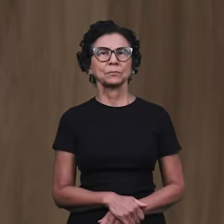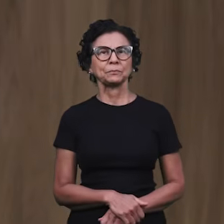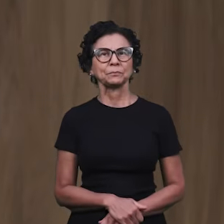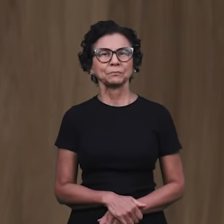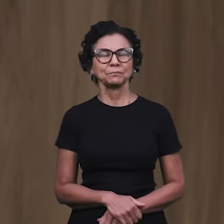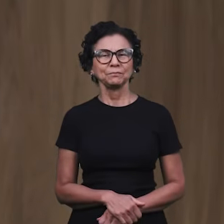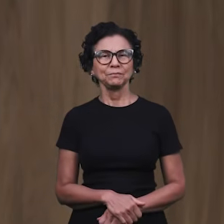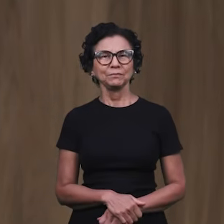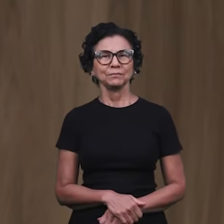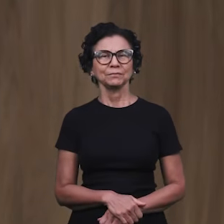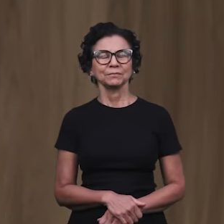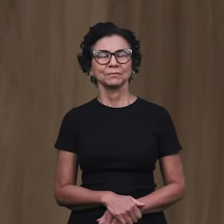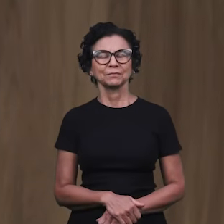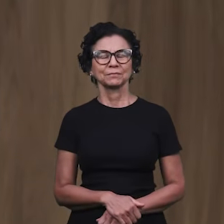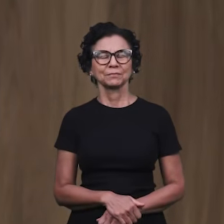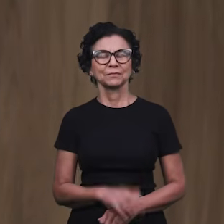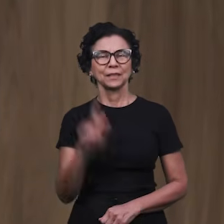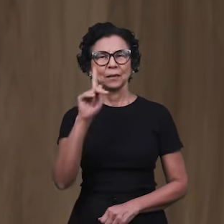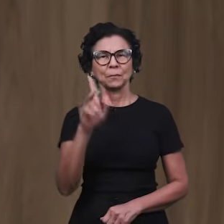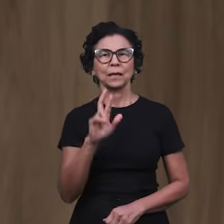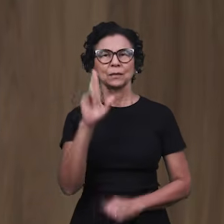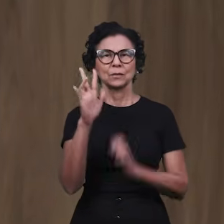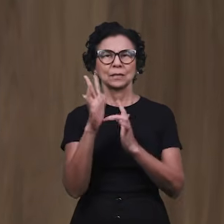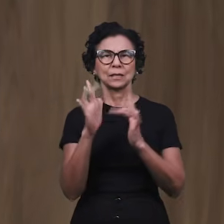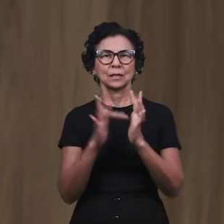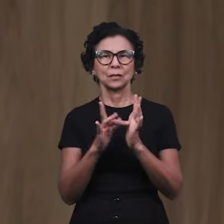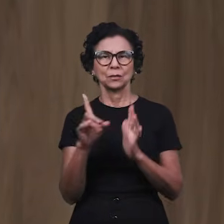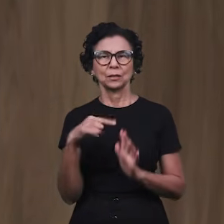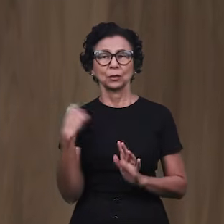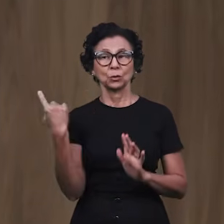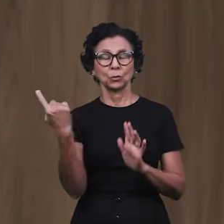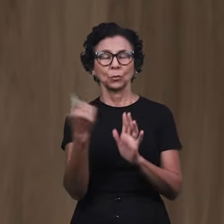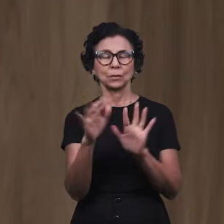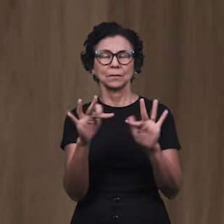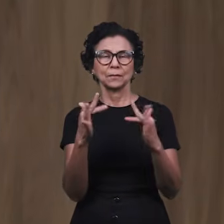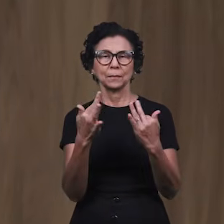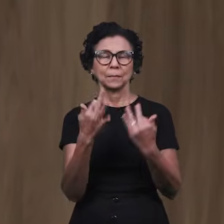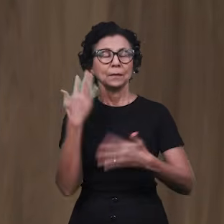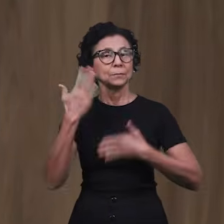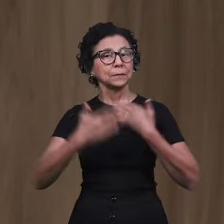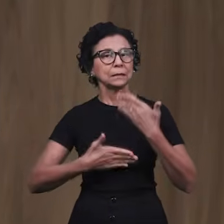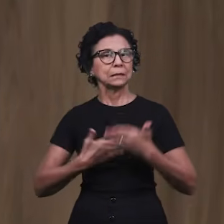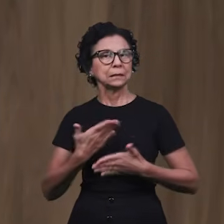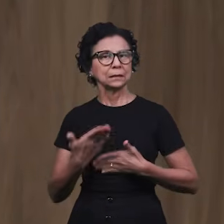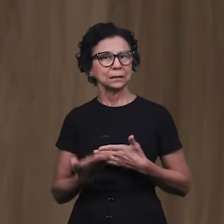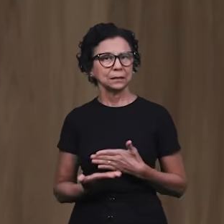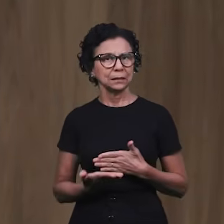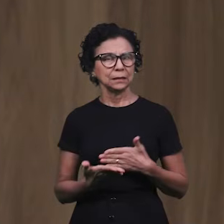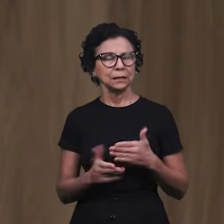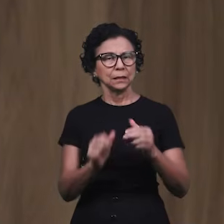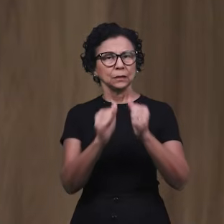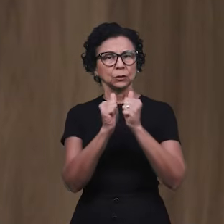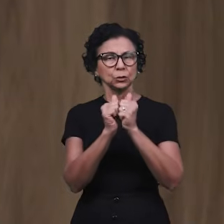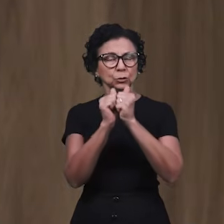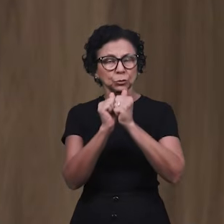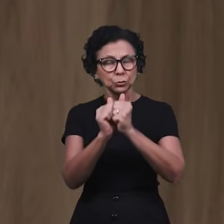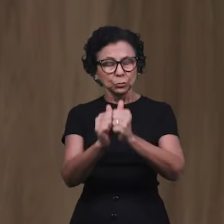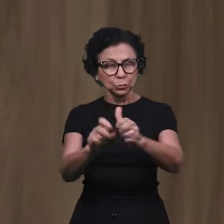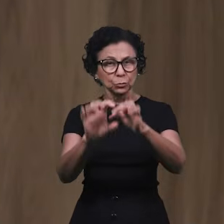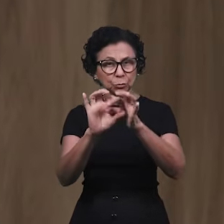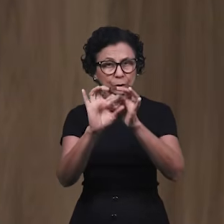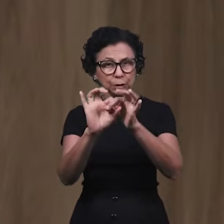Queridas famílias, a paz do Senhor Jesus. É uma alegria estarmos juntos, unidos no propósito